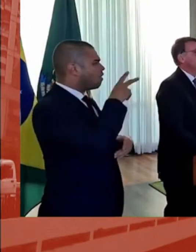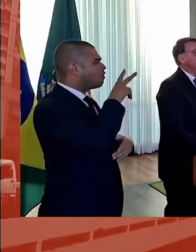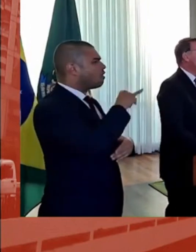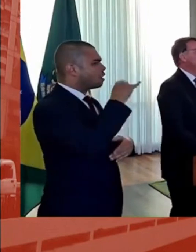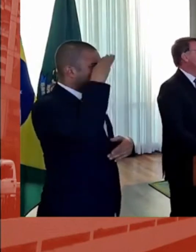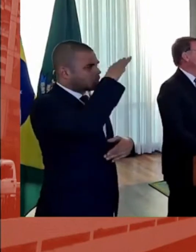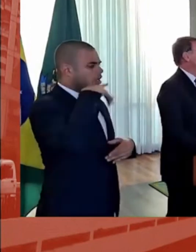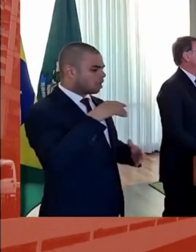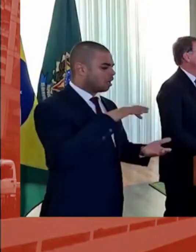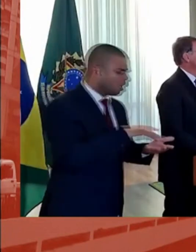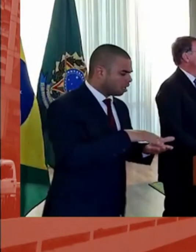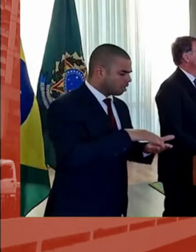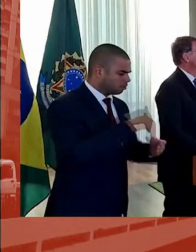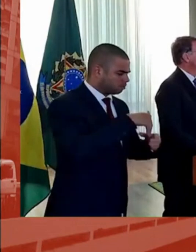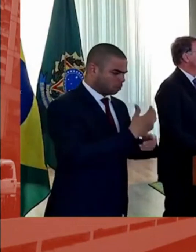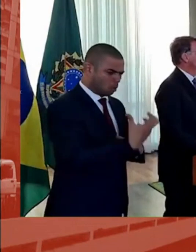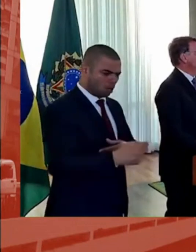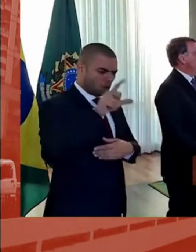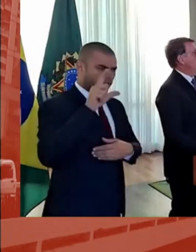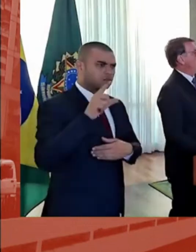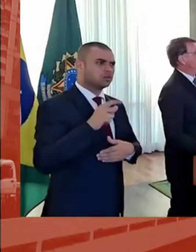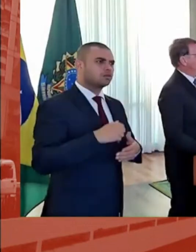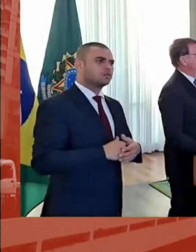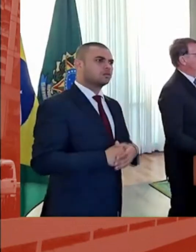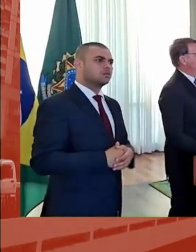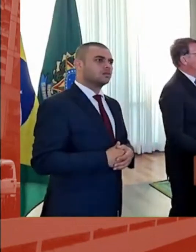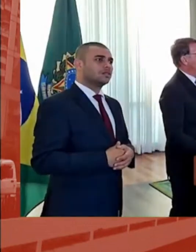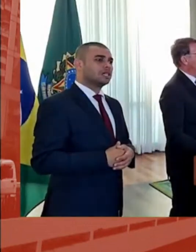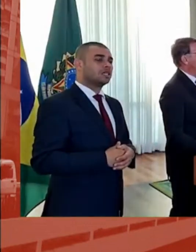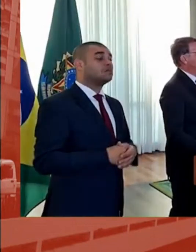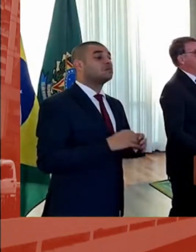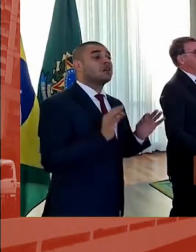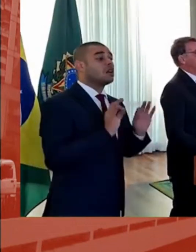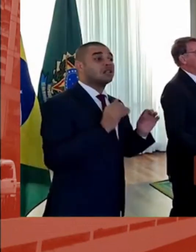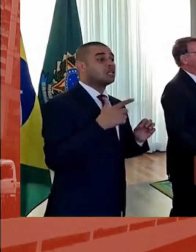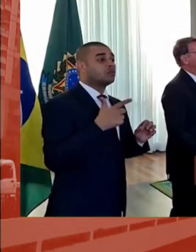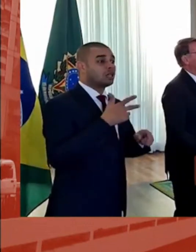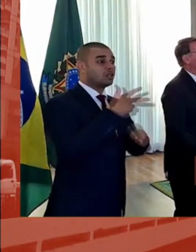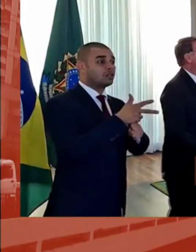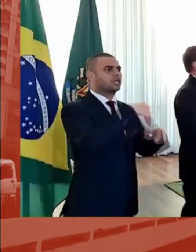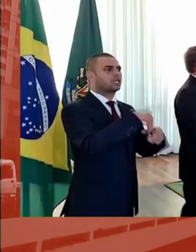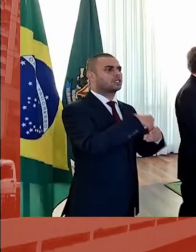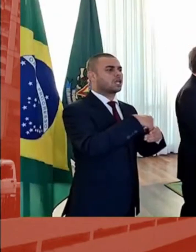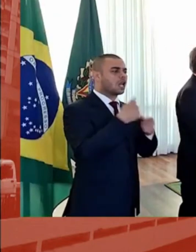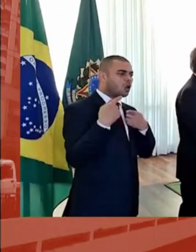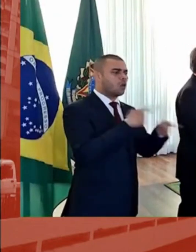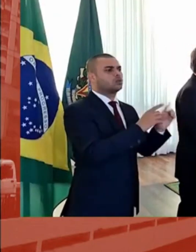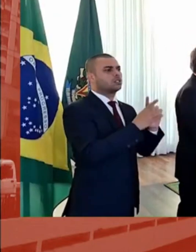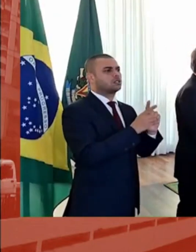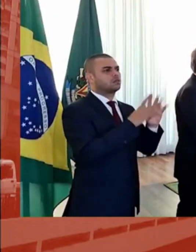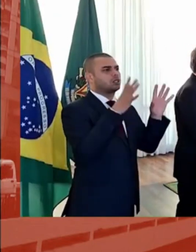né? Porque, na verdade, no dia de hoje, nós éramos para ter acordado todos juntos, um esforço